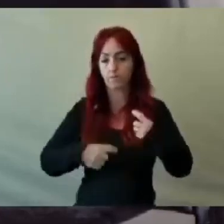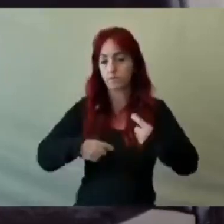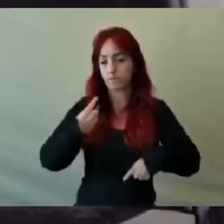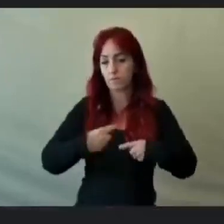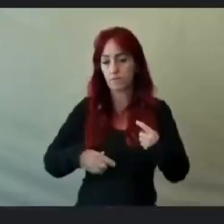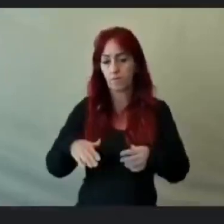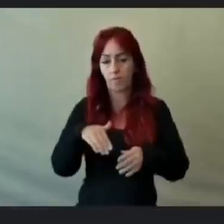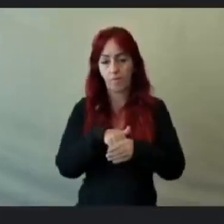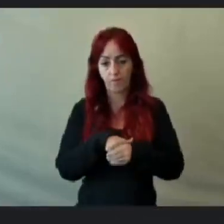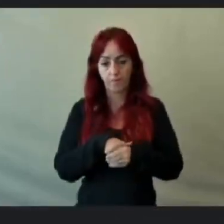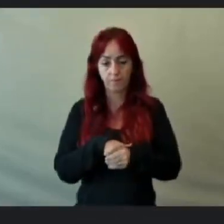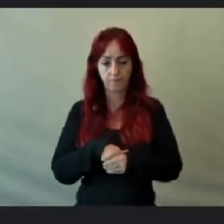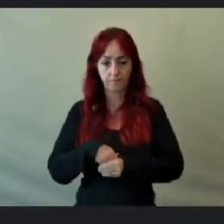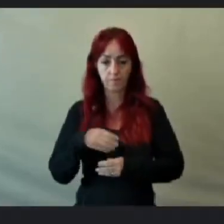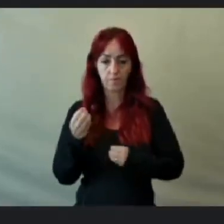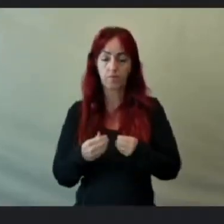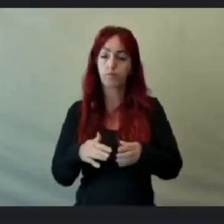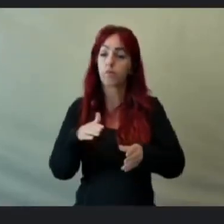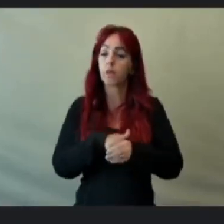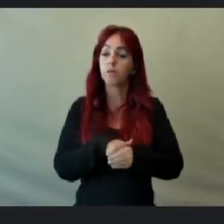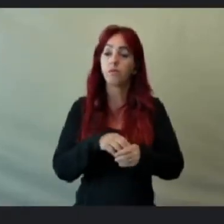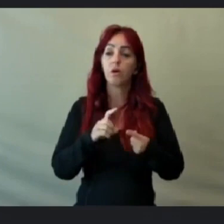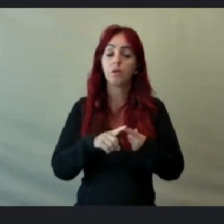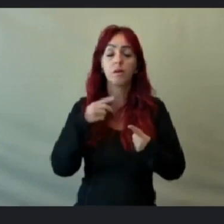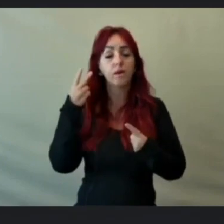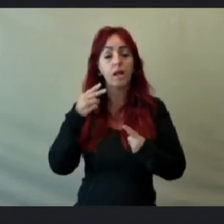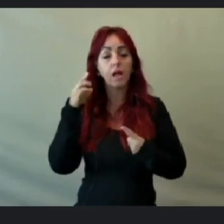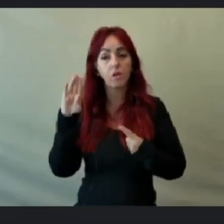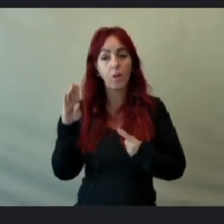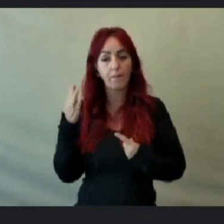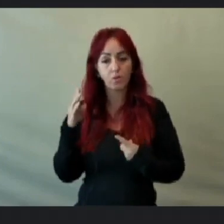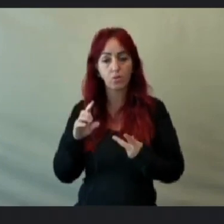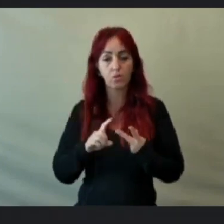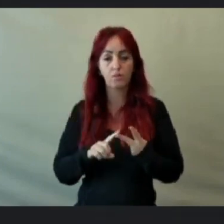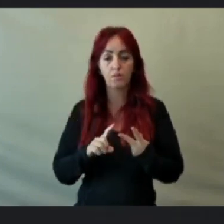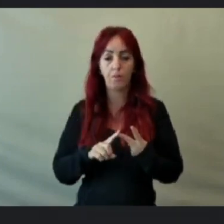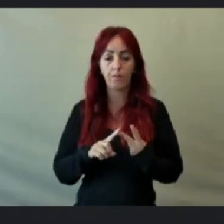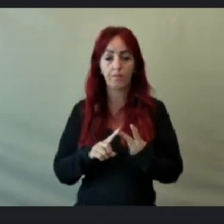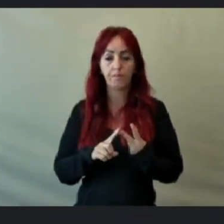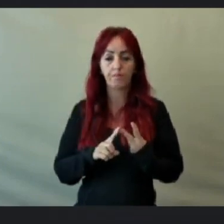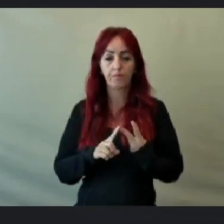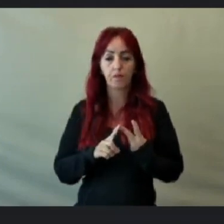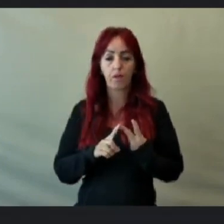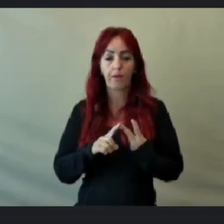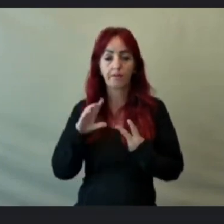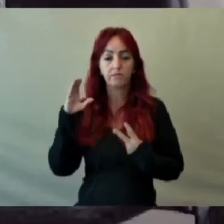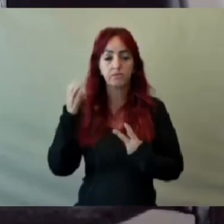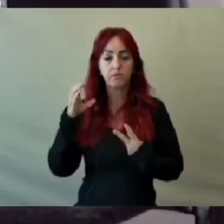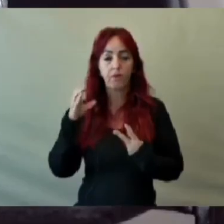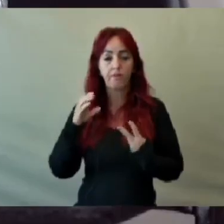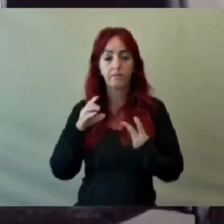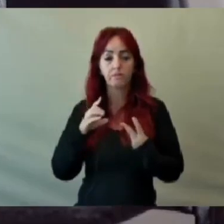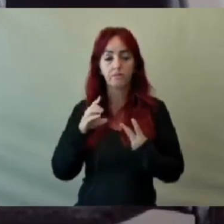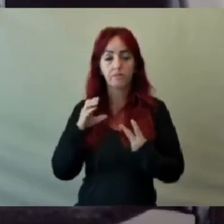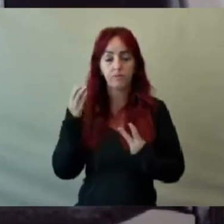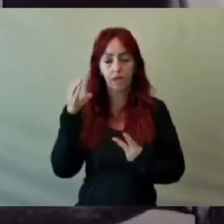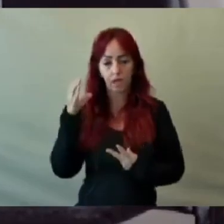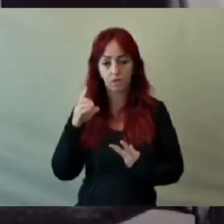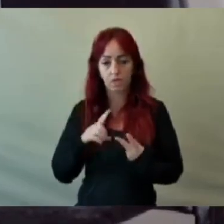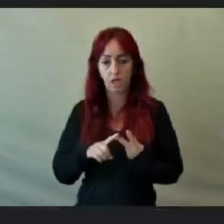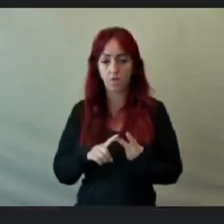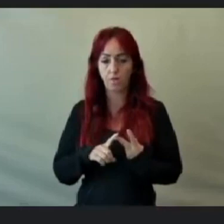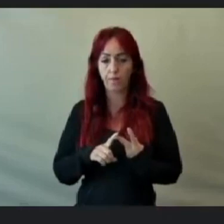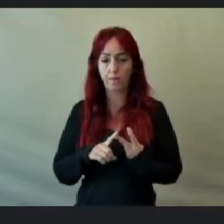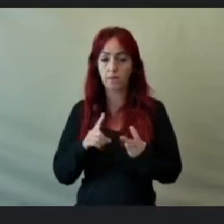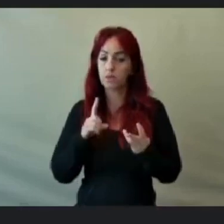vereador doutor Bruno? Com requerimento. Como vota, vereador doutor Célio Frois? Com requerimento, presidente. Como vota, vereador Reinaldo